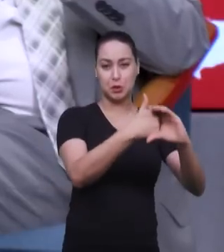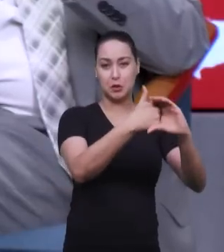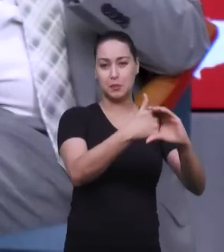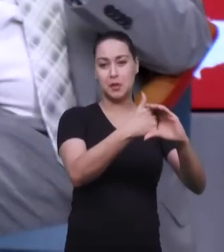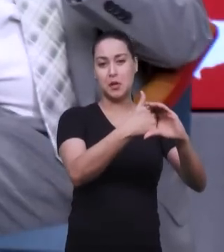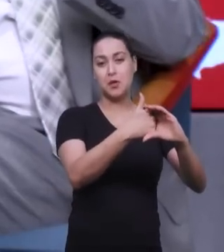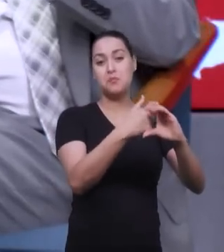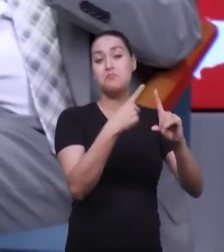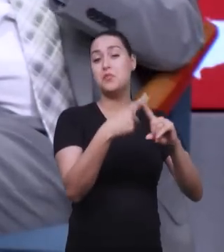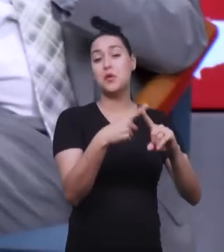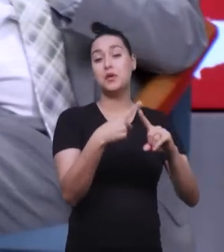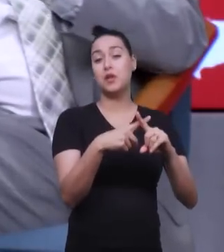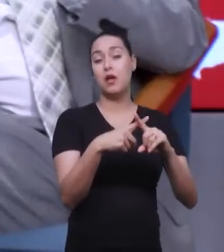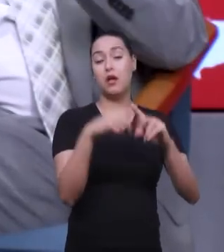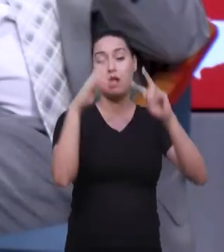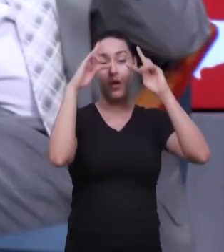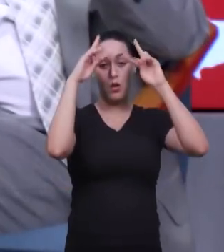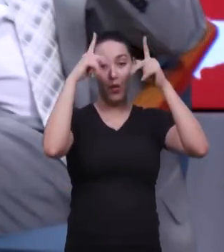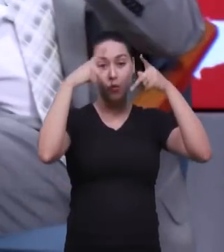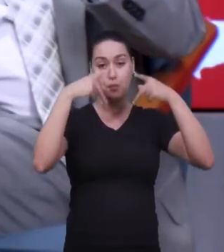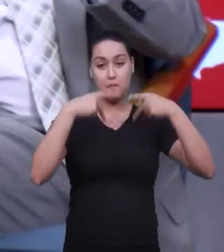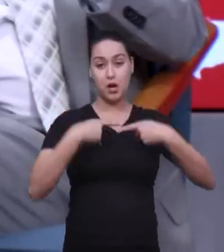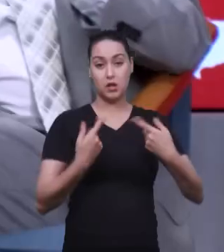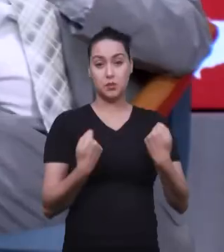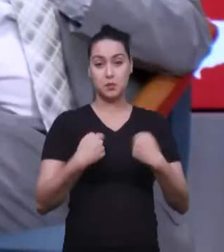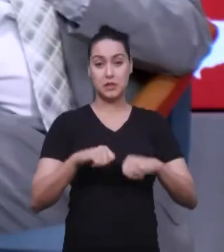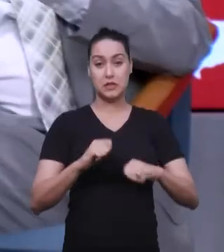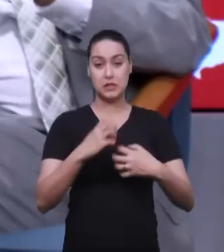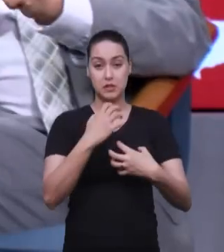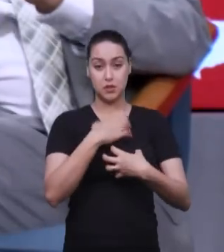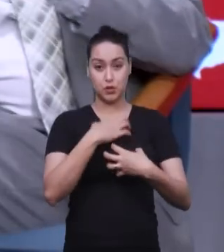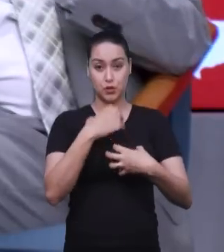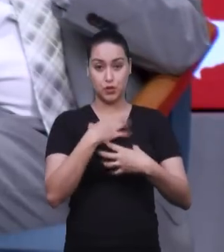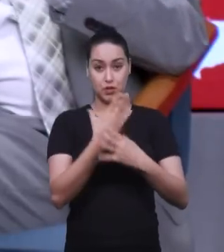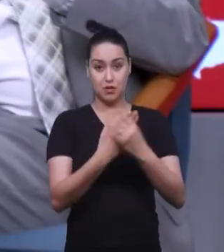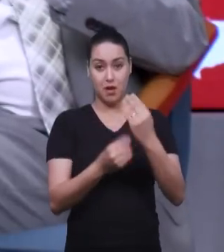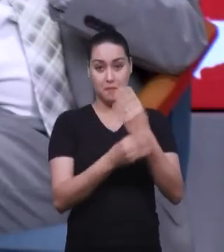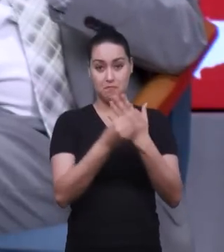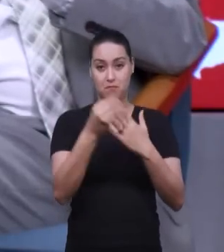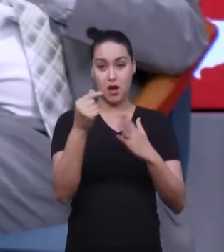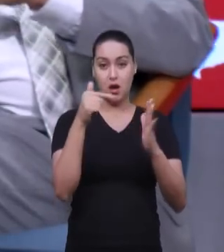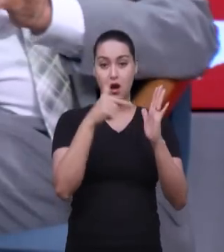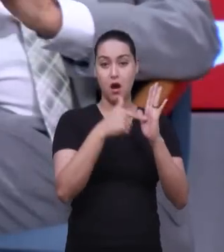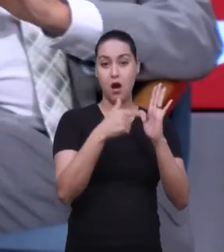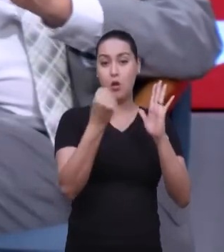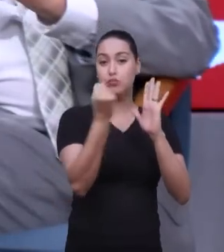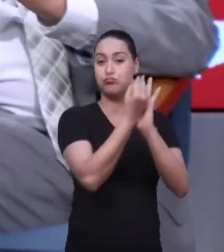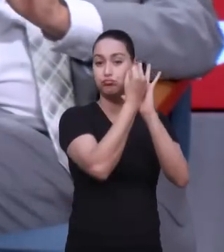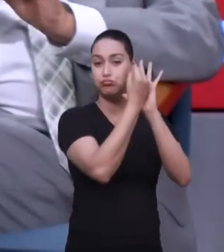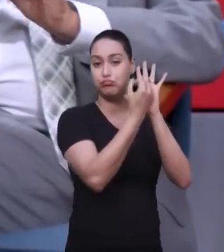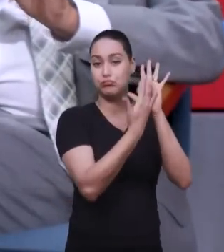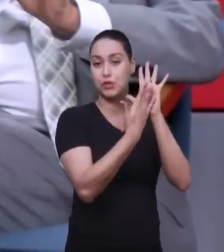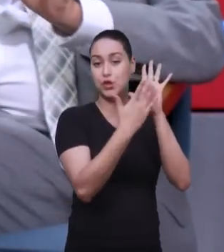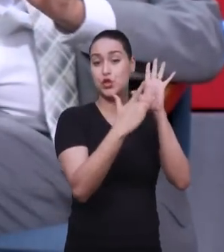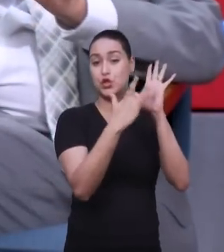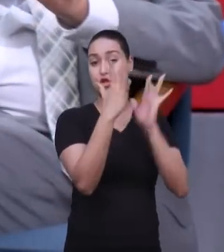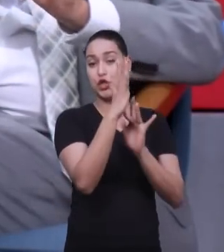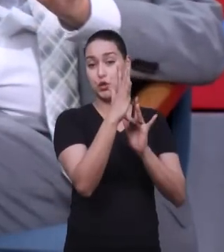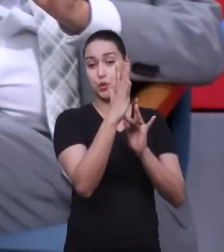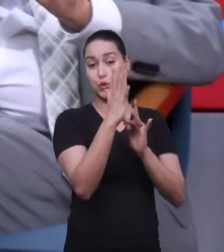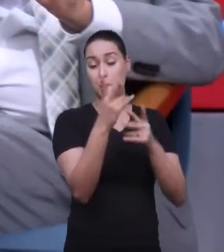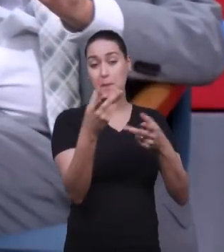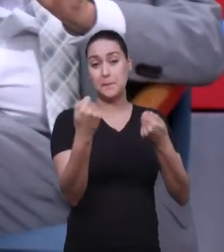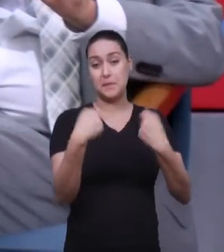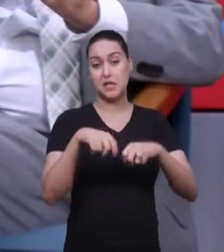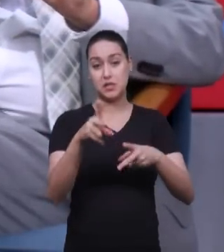cristianismo, porque o homem, ele precisa sentir a mão de Jesus, ele precisa tocar, ele precisa ver o